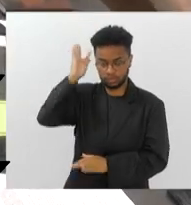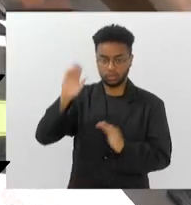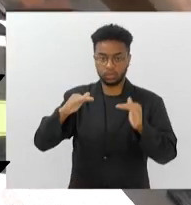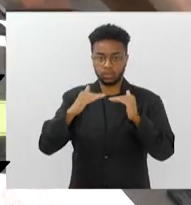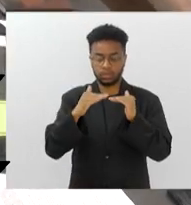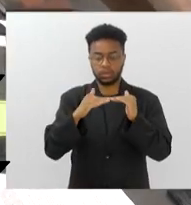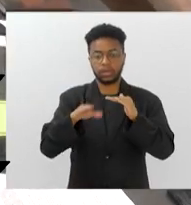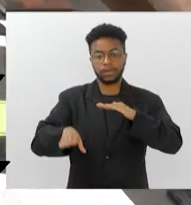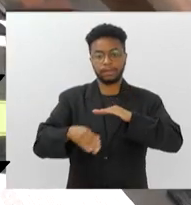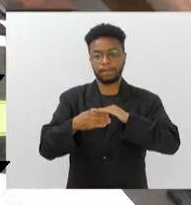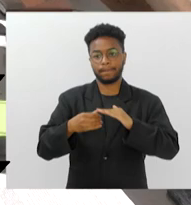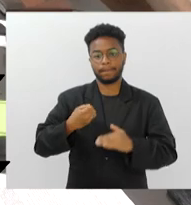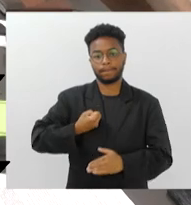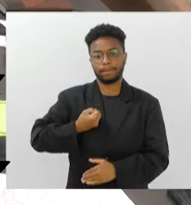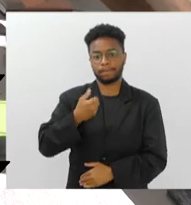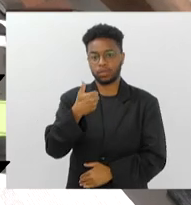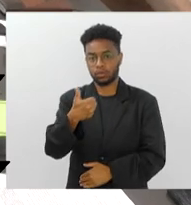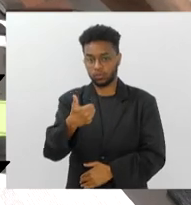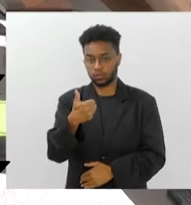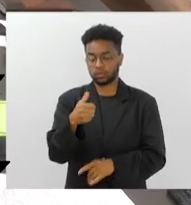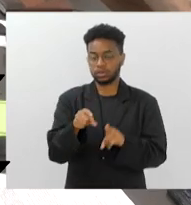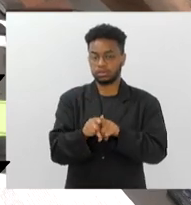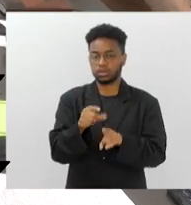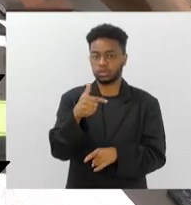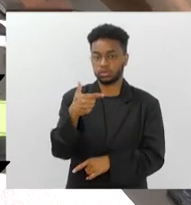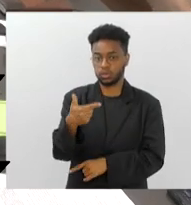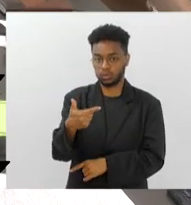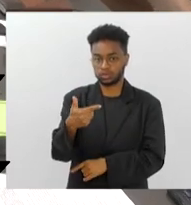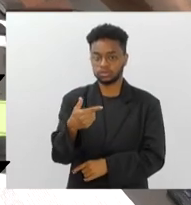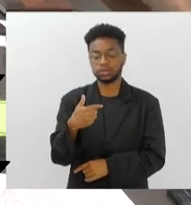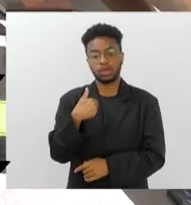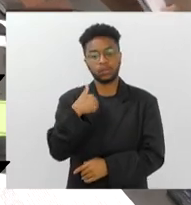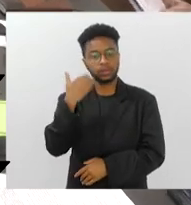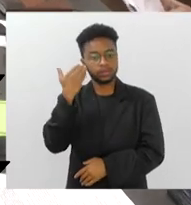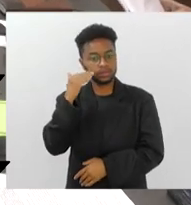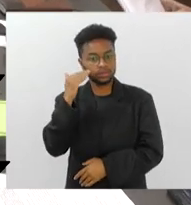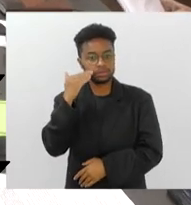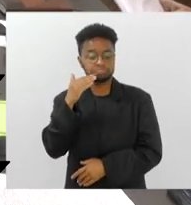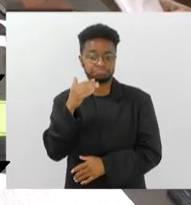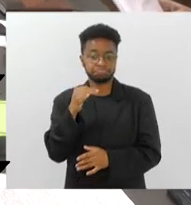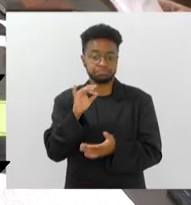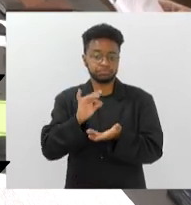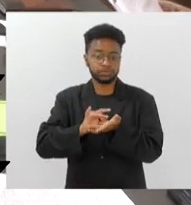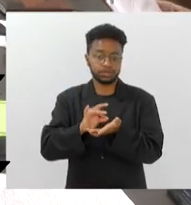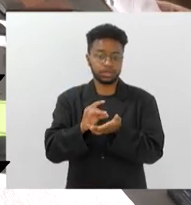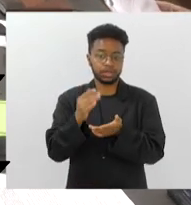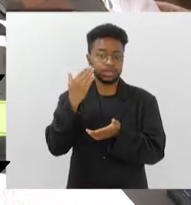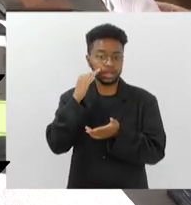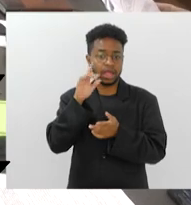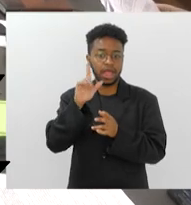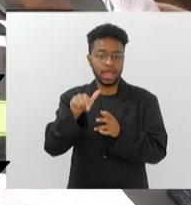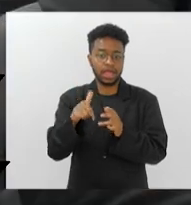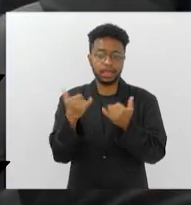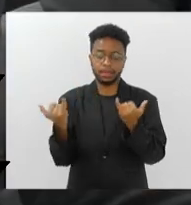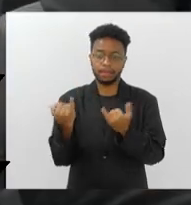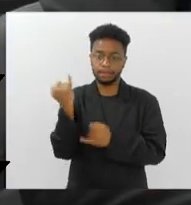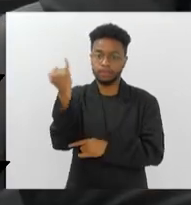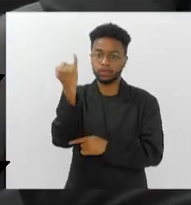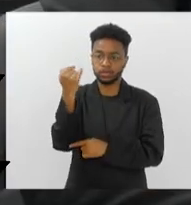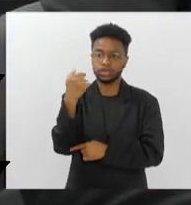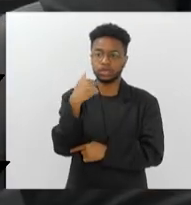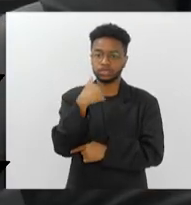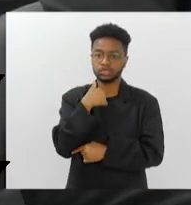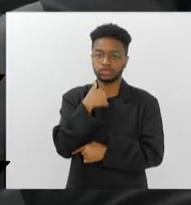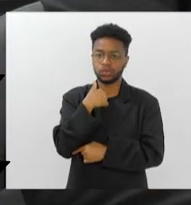e dois eh apesar de entender meritório né a inclusão sou entusiasta de nossa